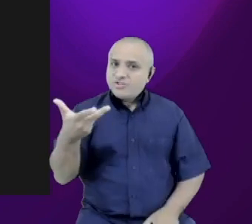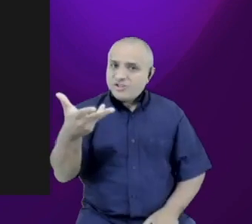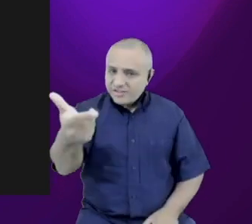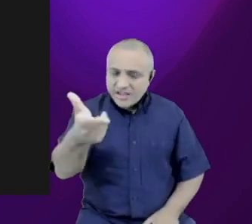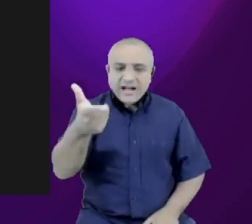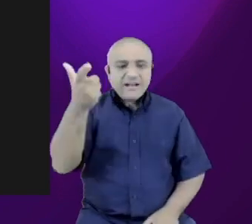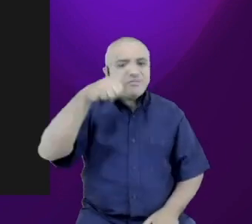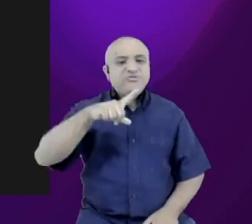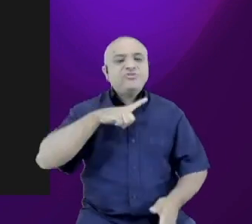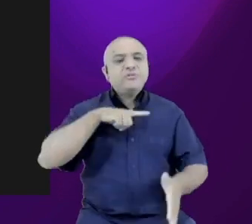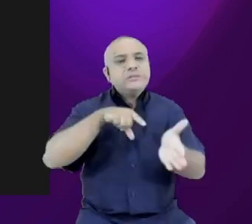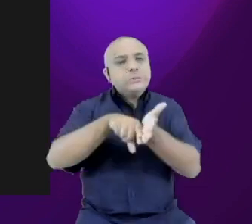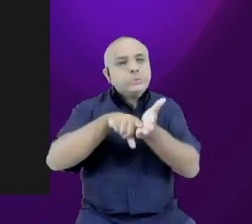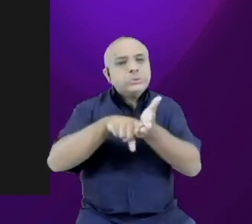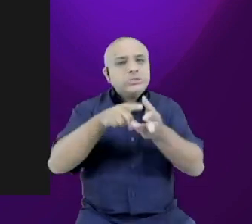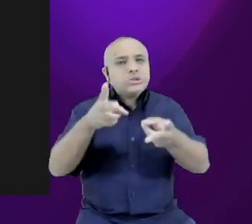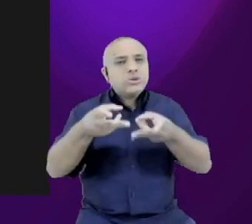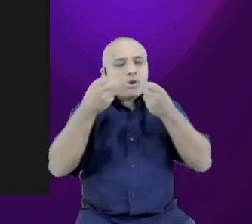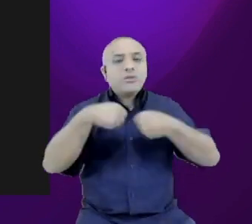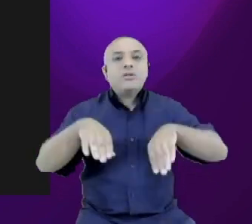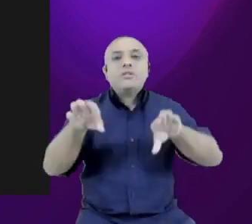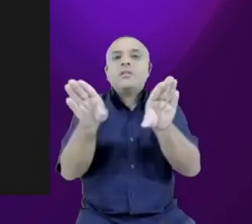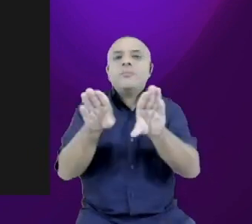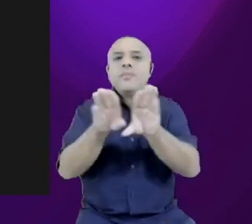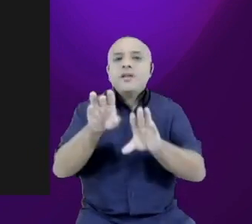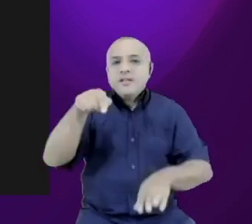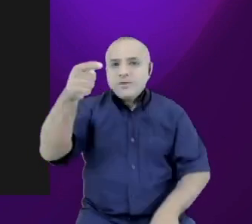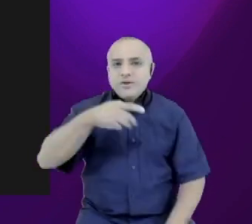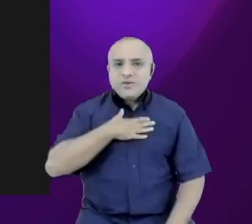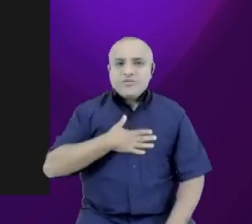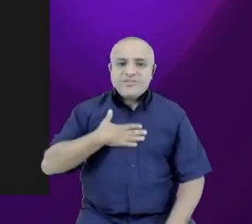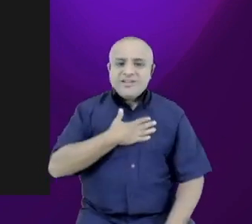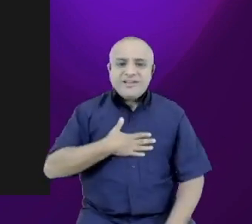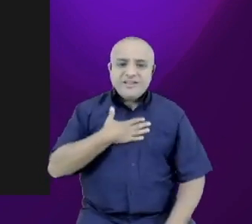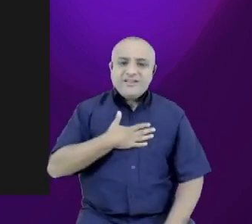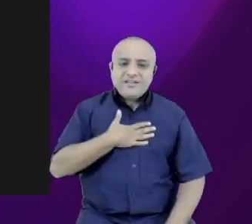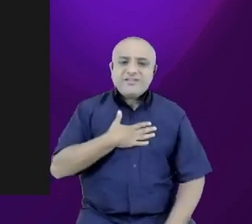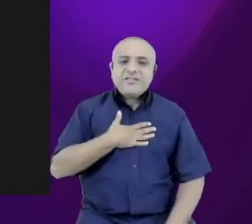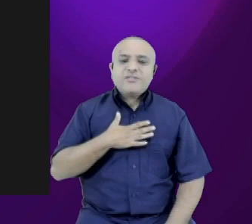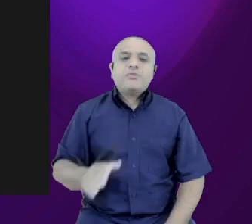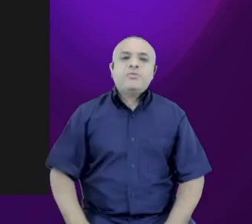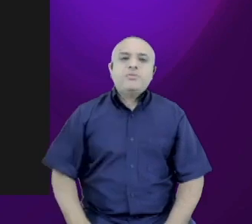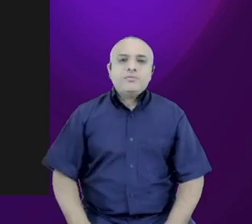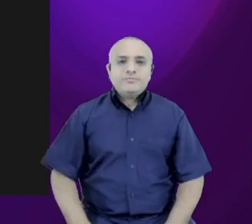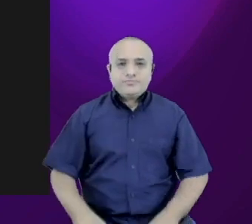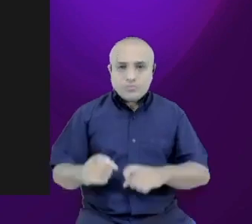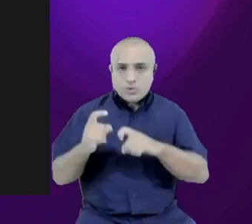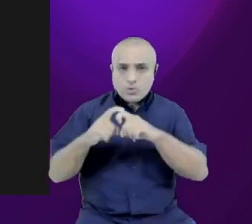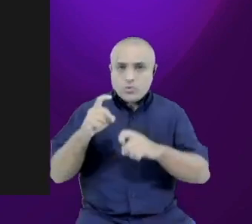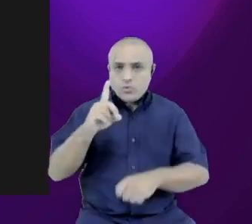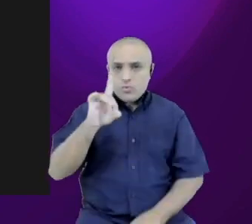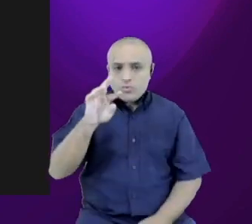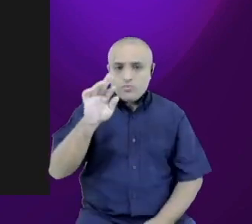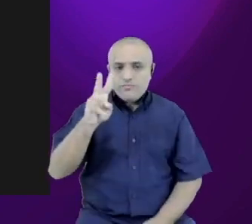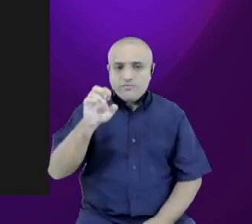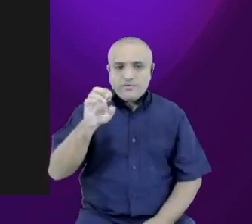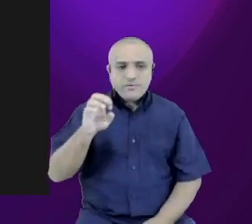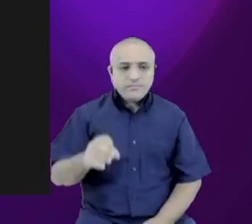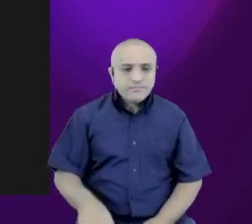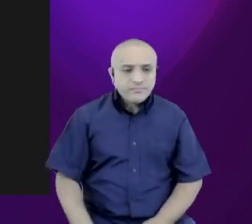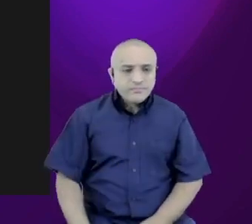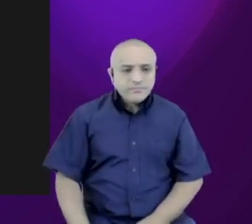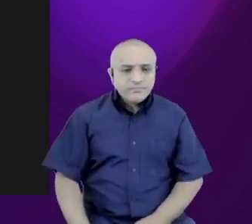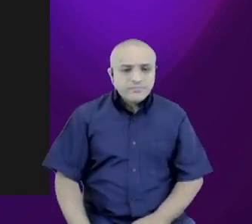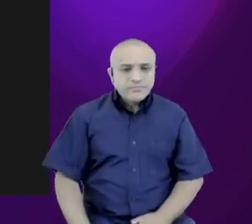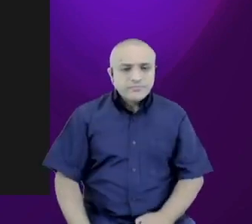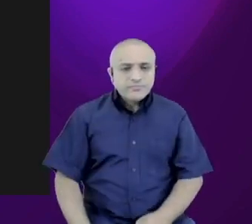no diagnóstico, e também depois gostaria também do comentário do Dr. Dequiti. Assim, é